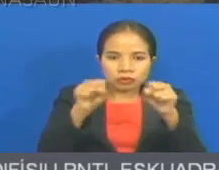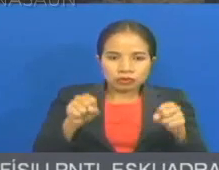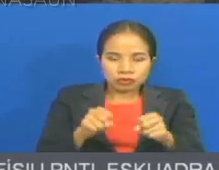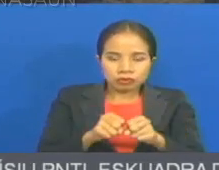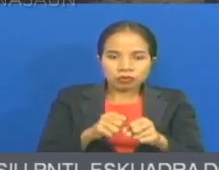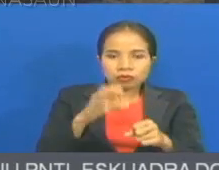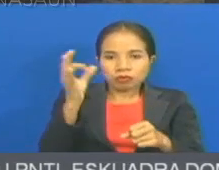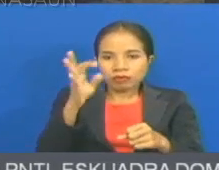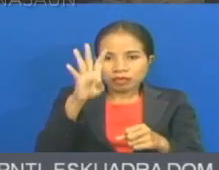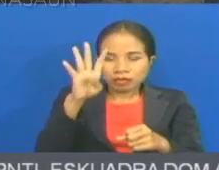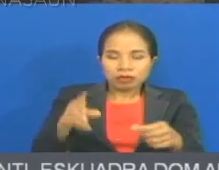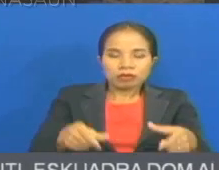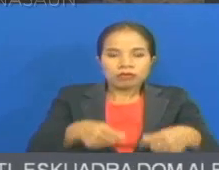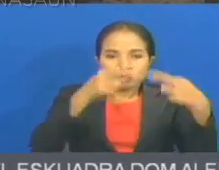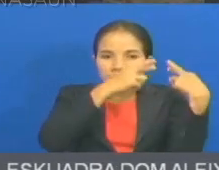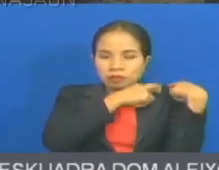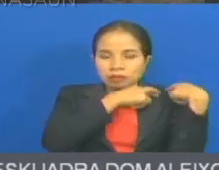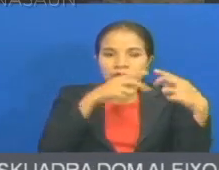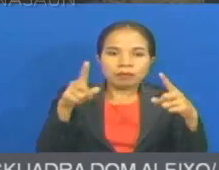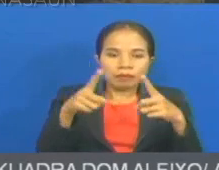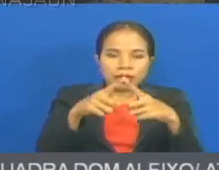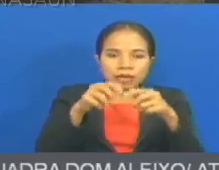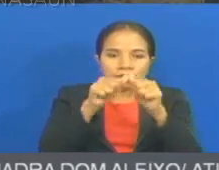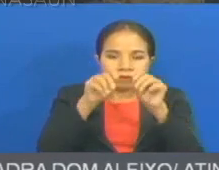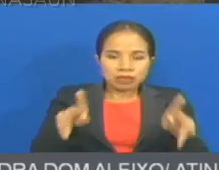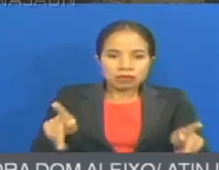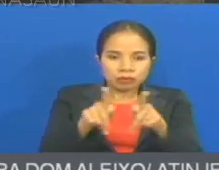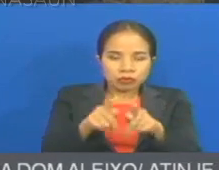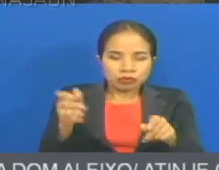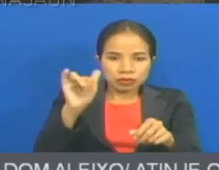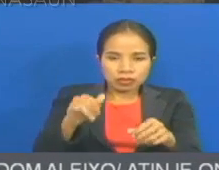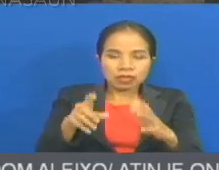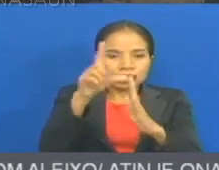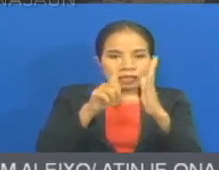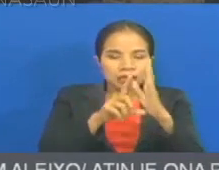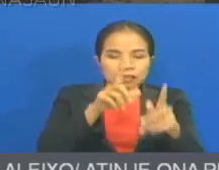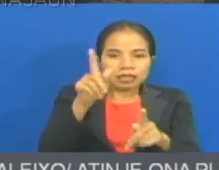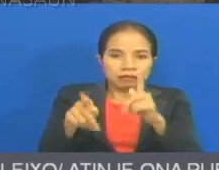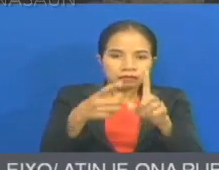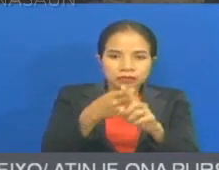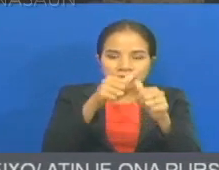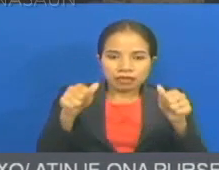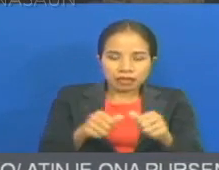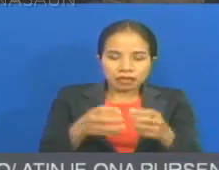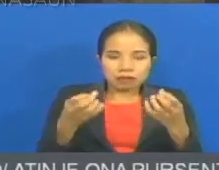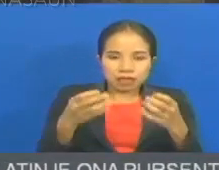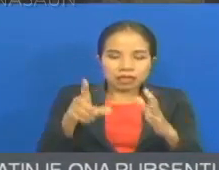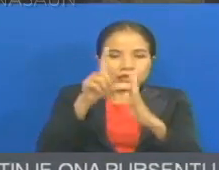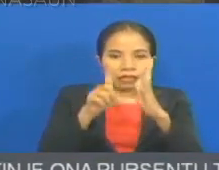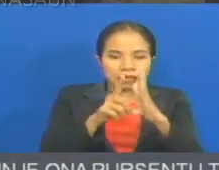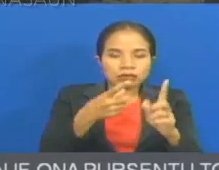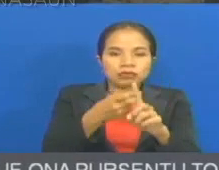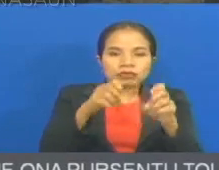94, foram competência para o Ministério Posto Sira, para lista beneficiário pela maioria aldeia Barak, lista beneficiário pela maioria